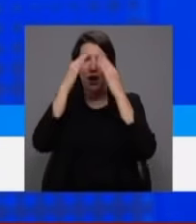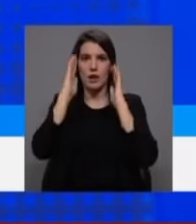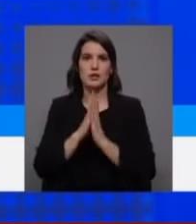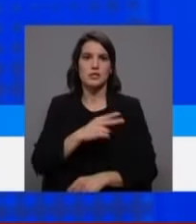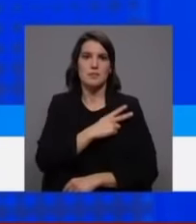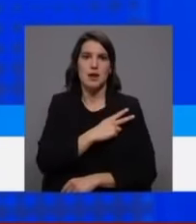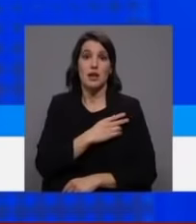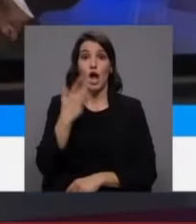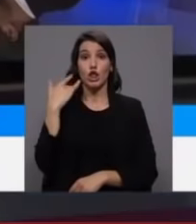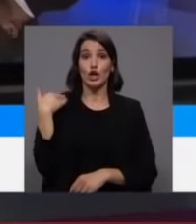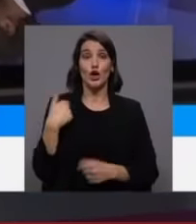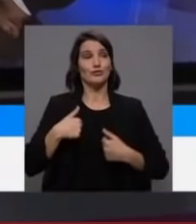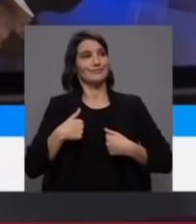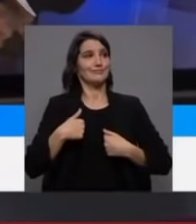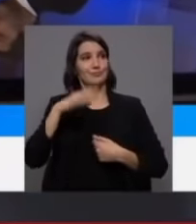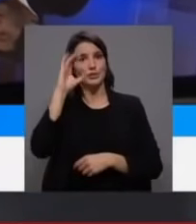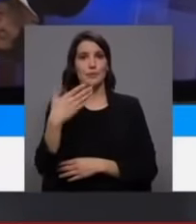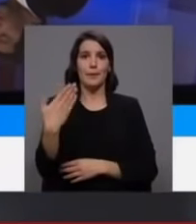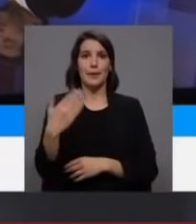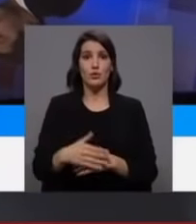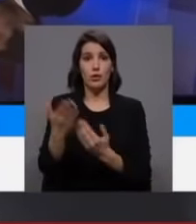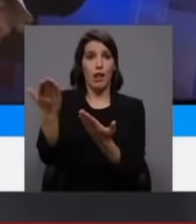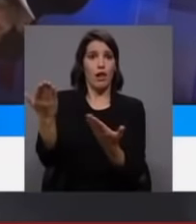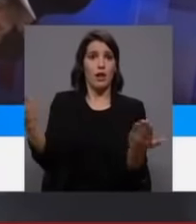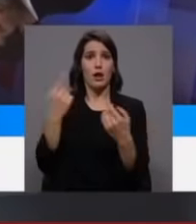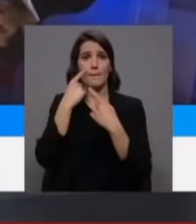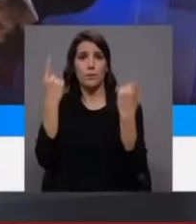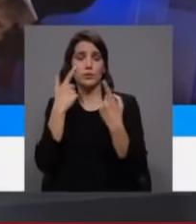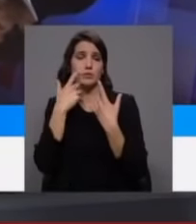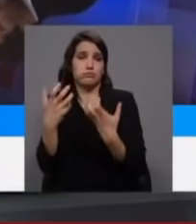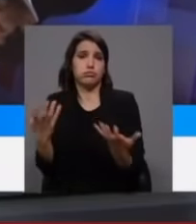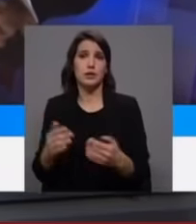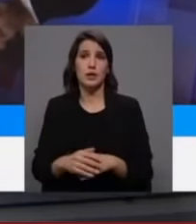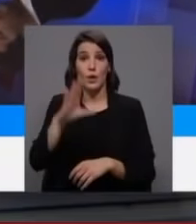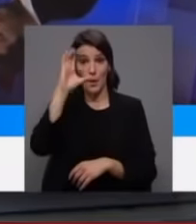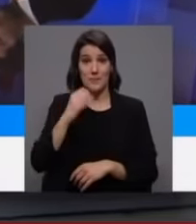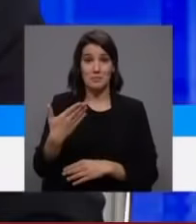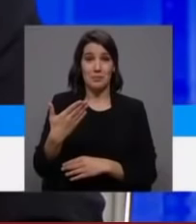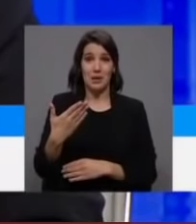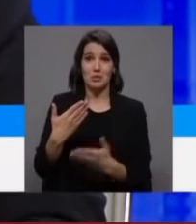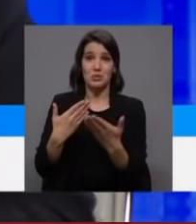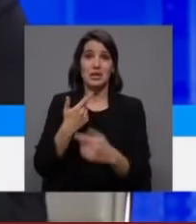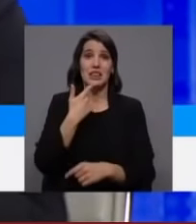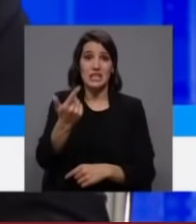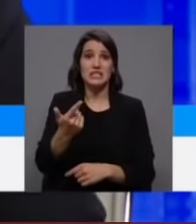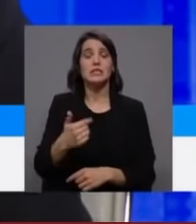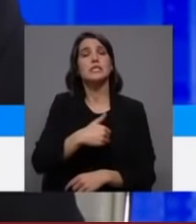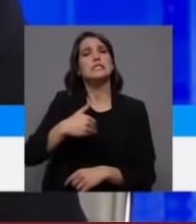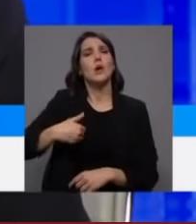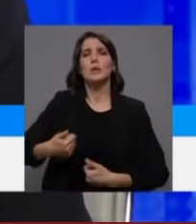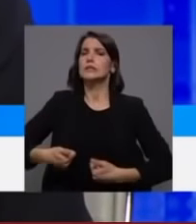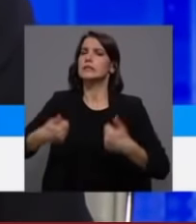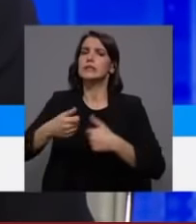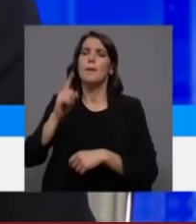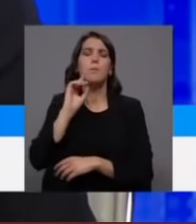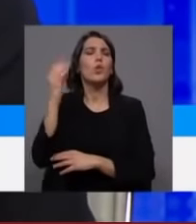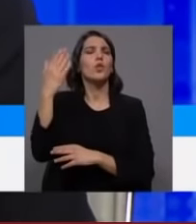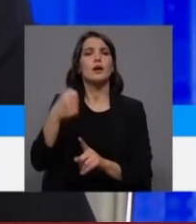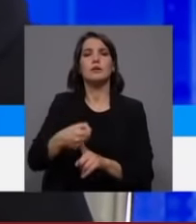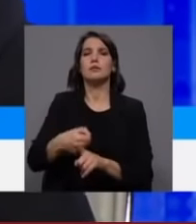com António Costa como primeiro-ministro o primeiro está aqui é pô e o primeiro-ministro que tinha dito que a saúde se a sua grande prioridade